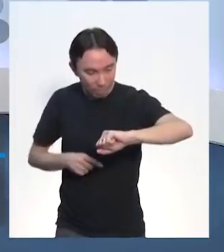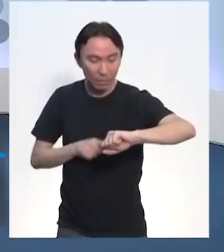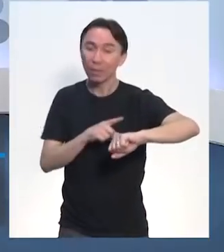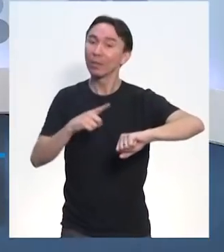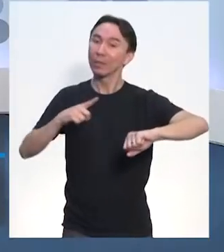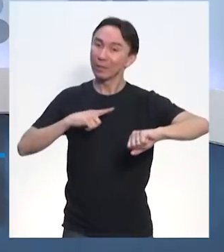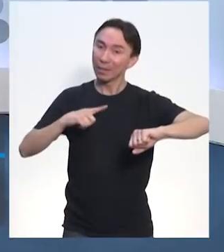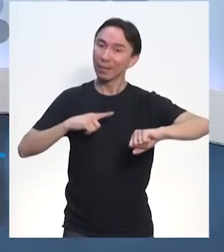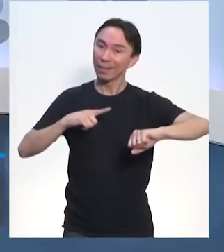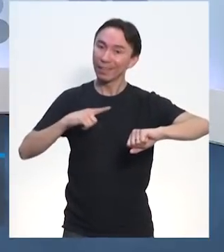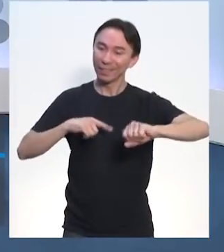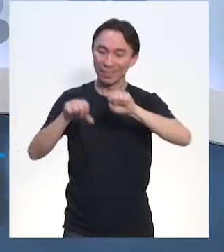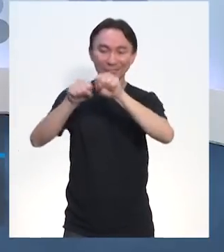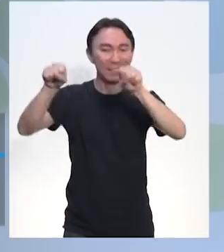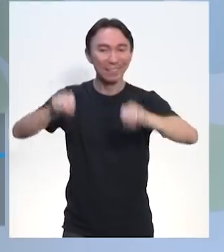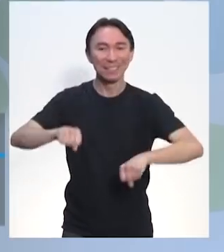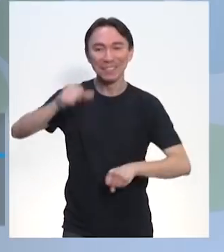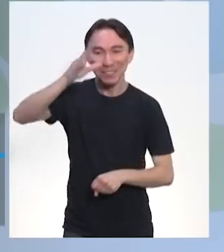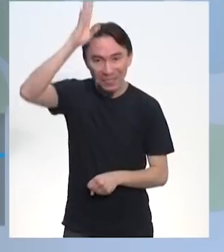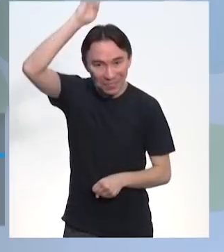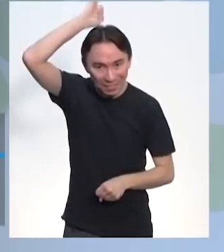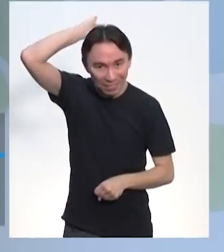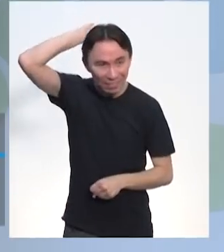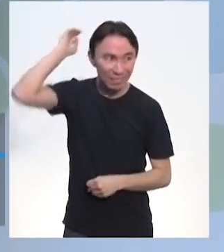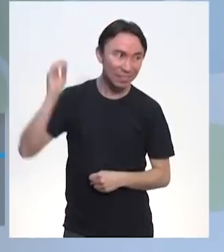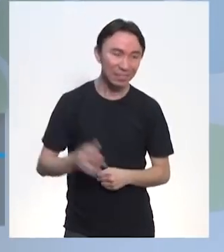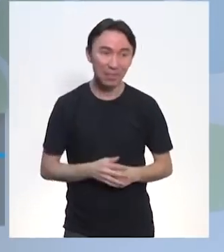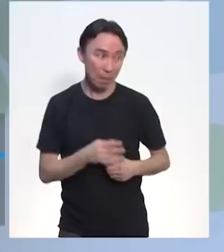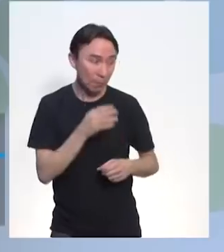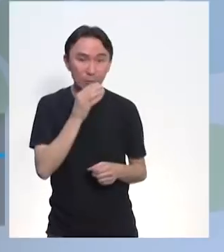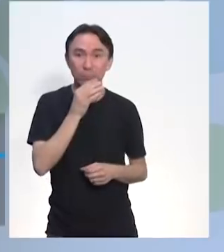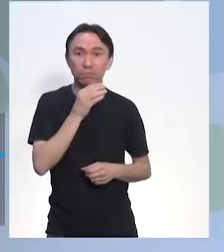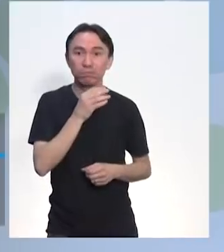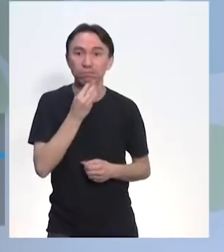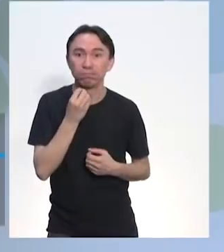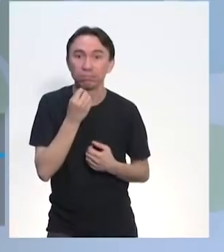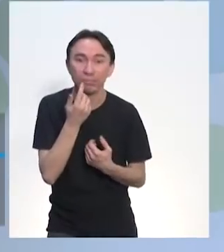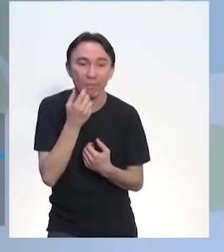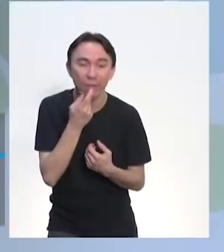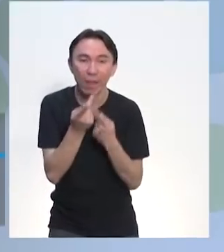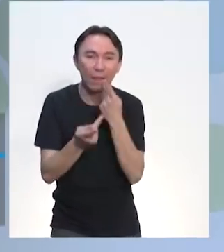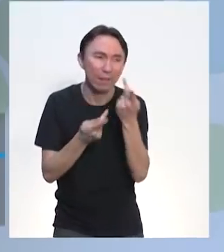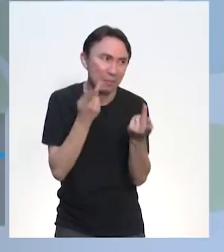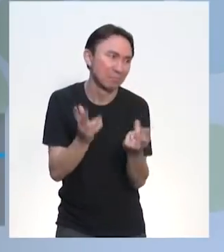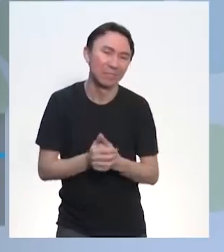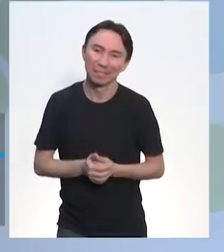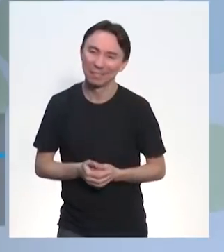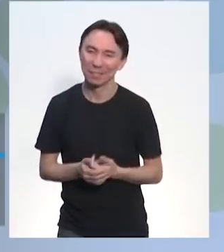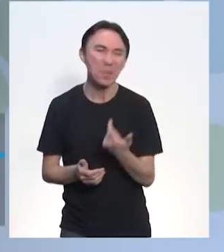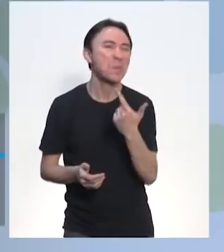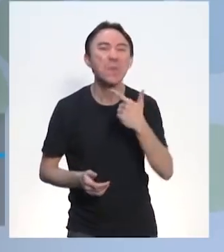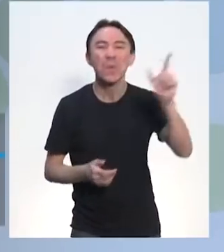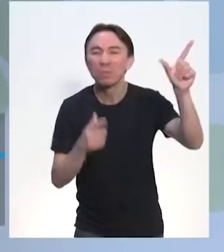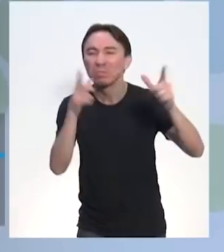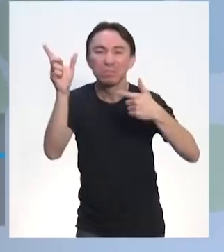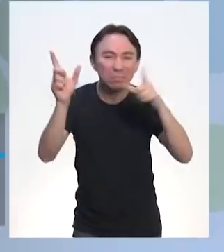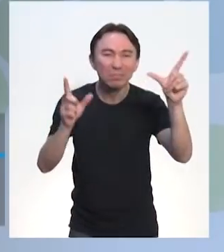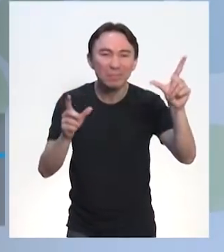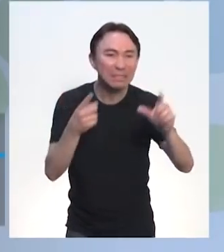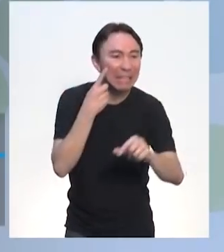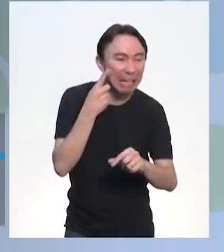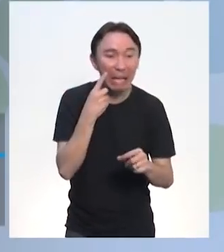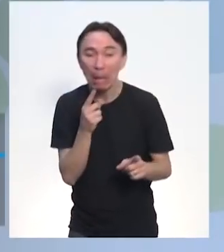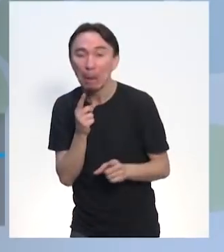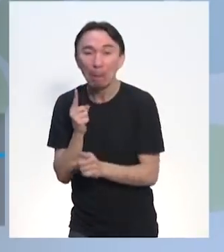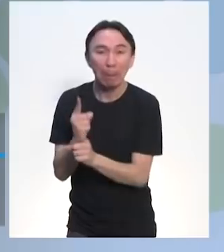Acho que eu falei demais, tá bom? Deixa eu ficar quieta. Então identifique aí dentro de casa ou outro sistema que se vocês identificarem, né? Algum outro